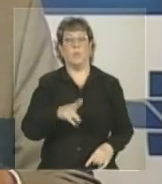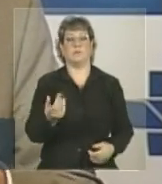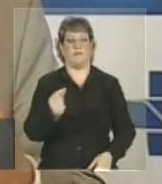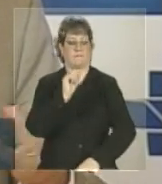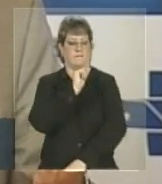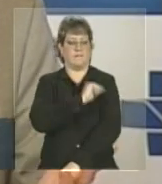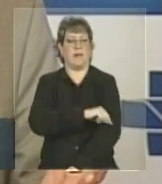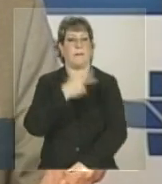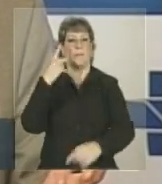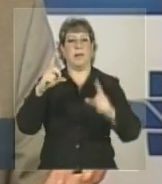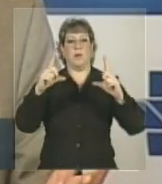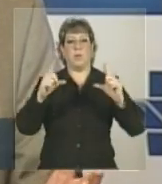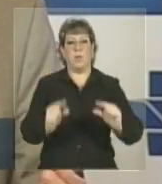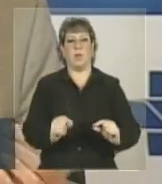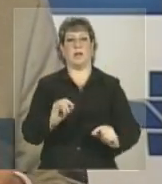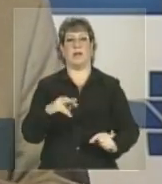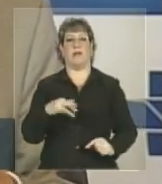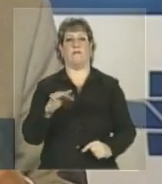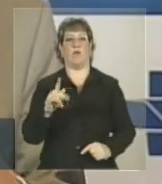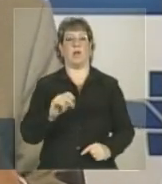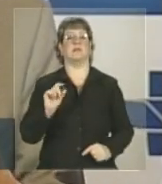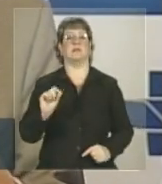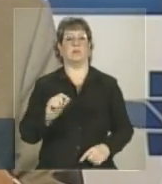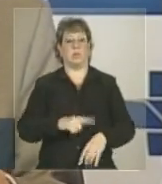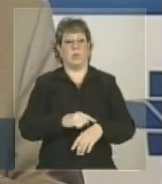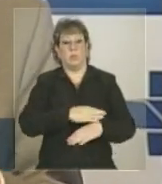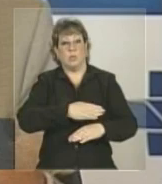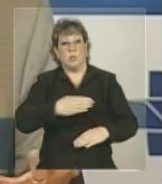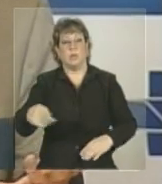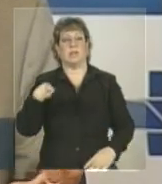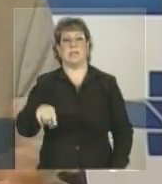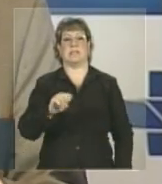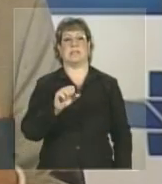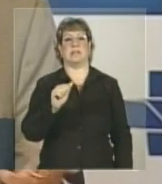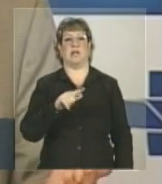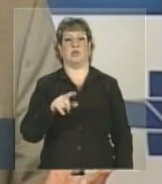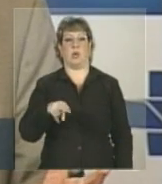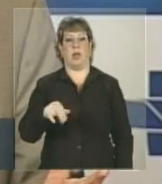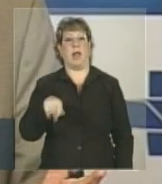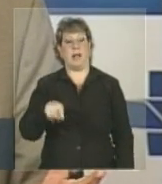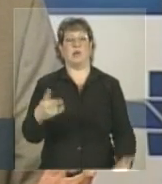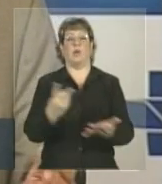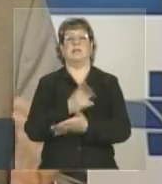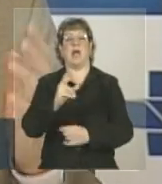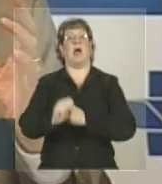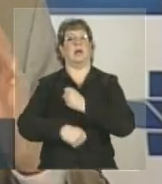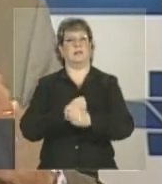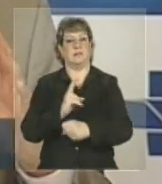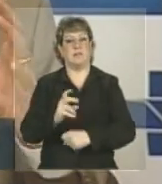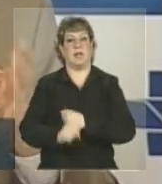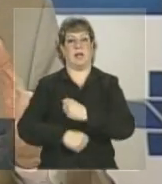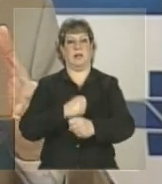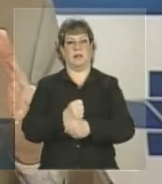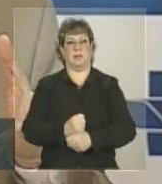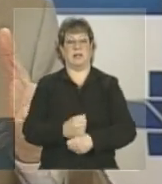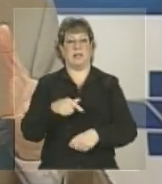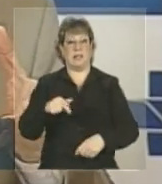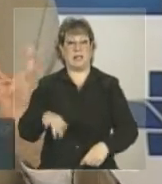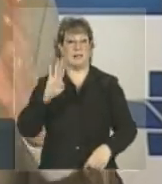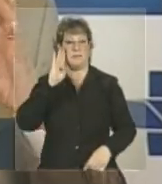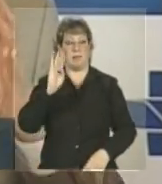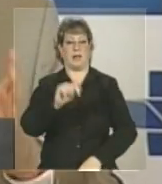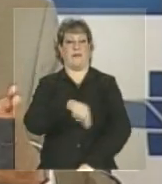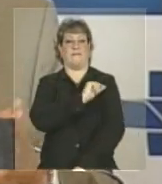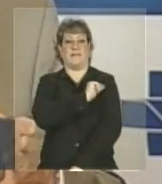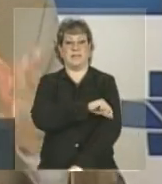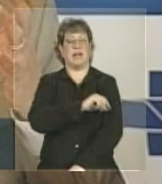para reduzir a transmissão da influenza durante a influenza sazonal, né? Essa influenza que ocorre todos os anos. Então, o objetivo da vacina